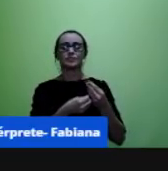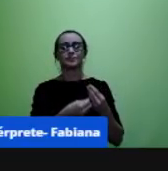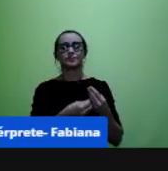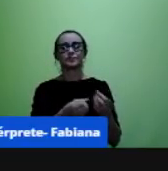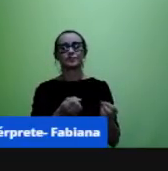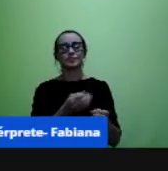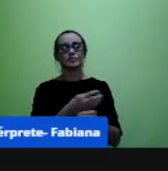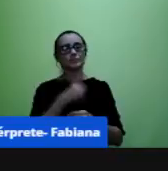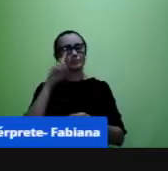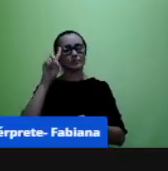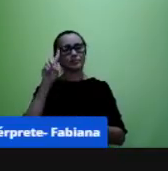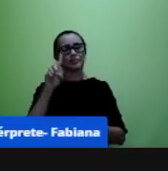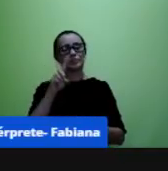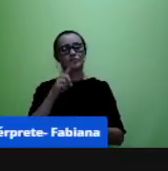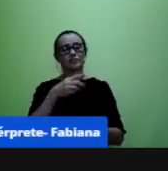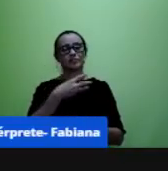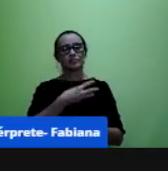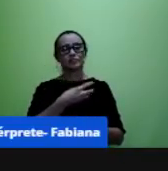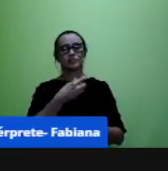no dia 31.